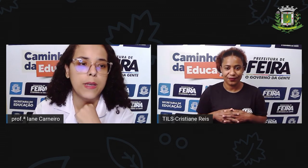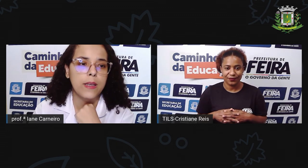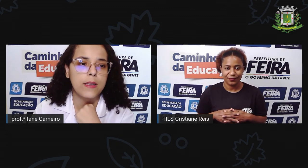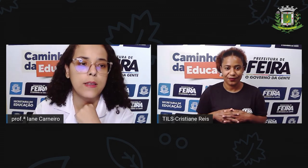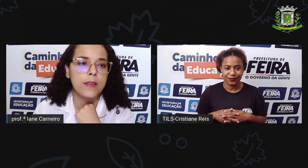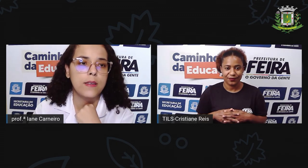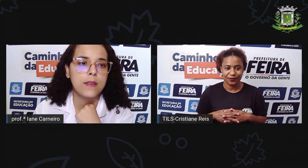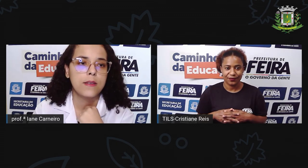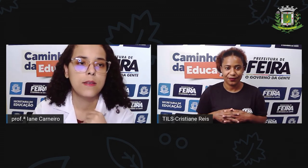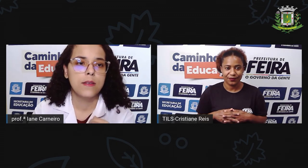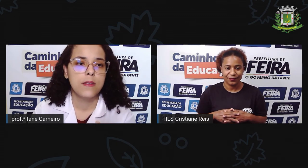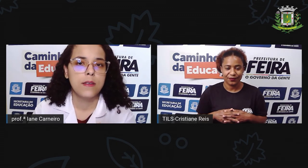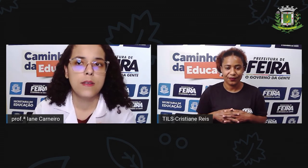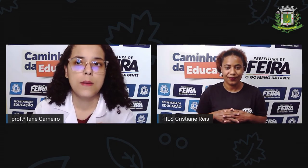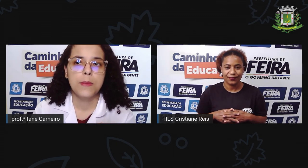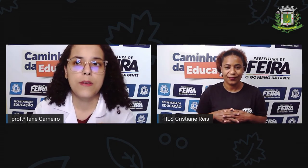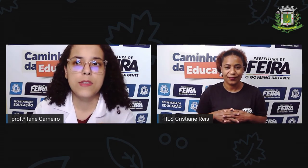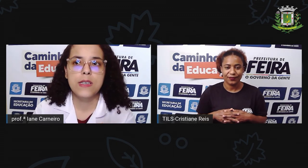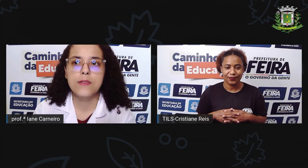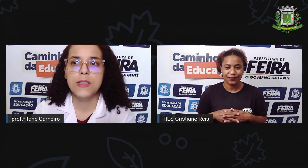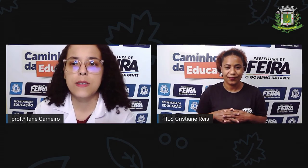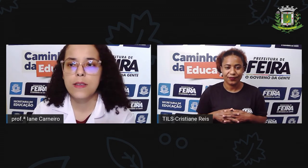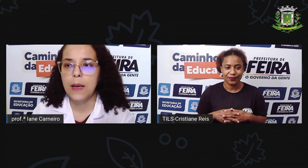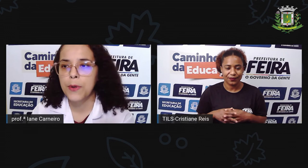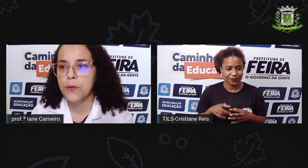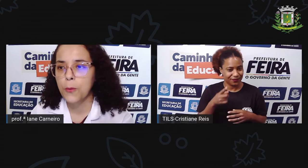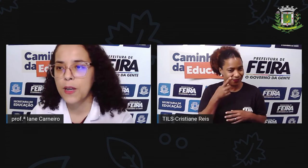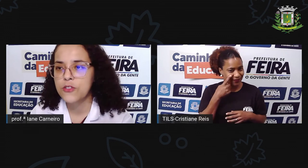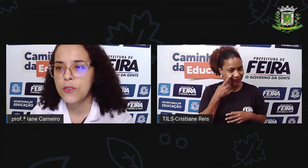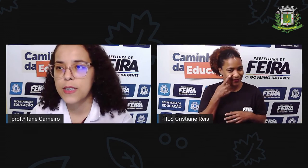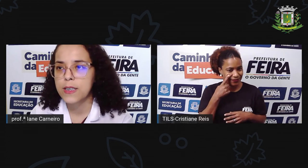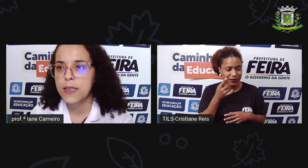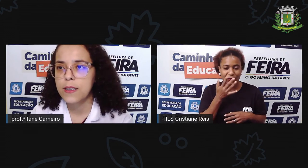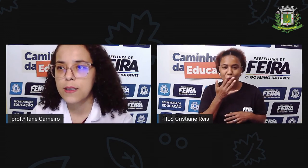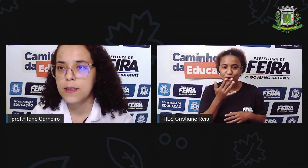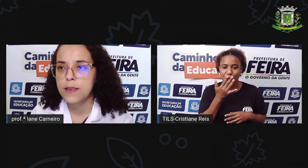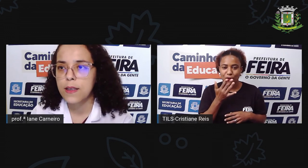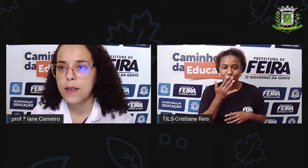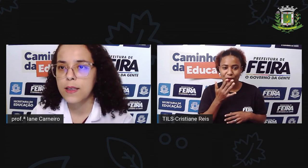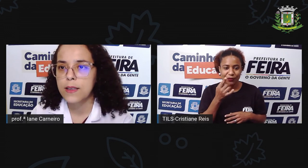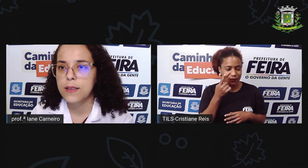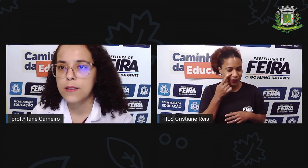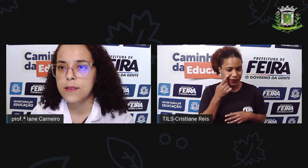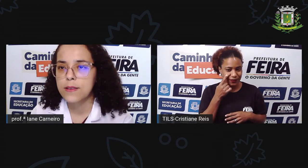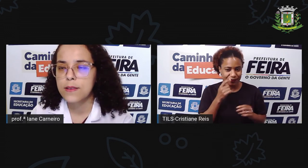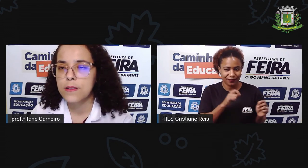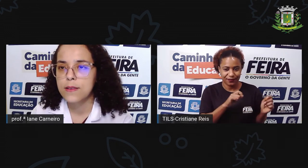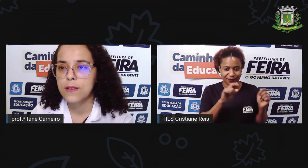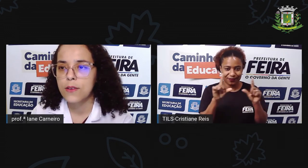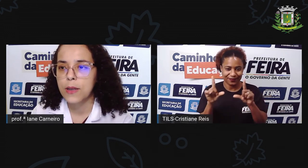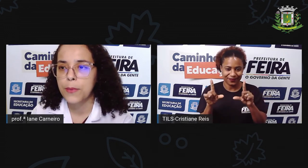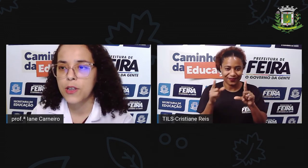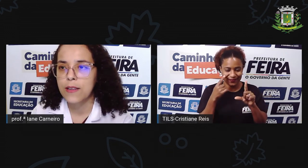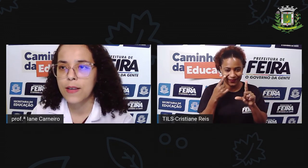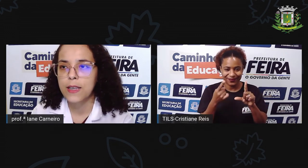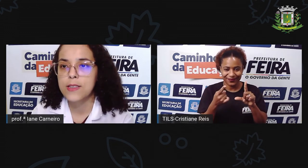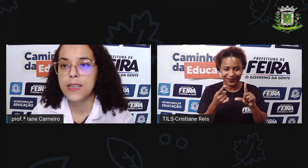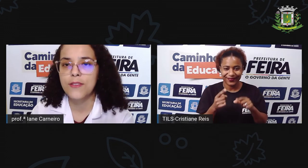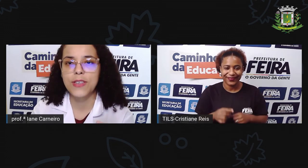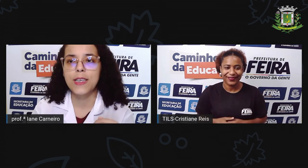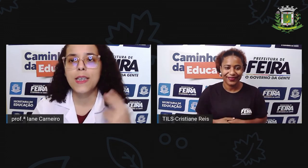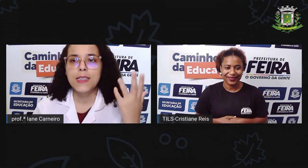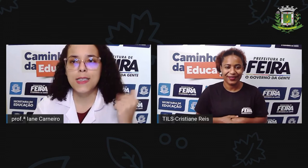Deixa eu pegar aqui para vocês verem. Ah, pronto, não compartilhou ainda, né? Aqui. Olha, eu estava